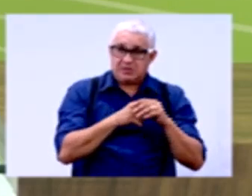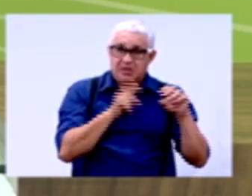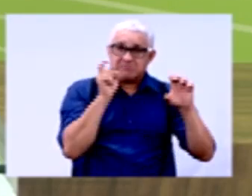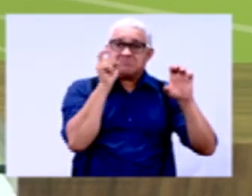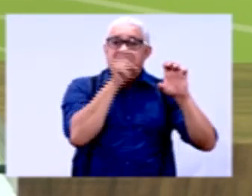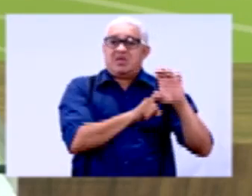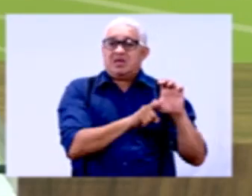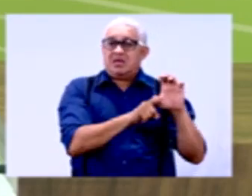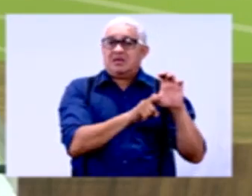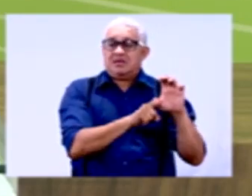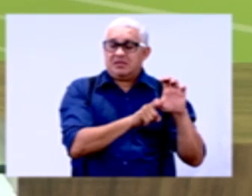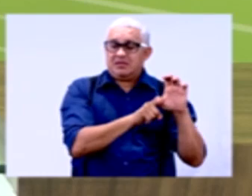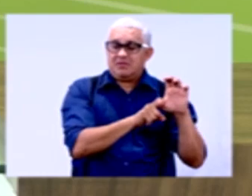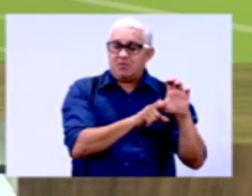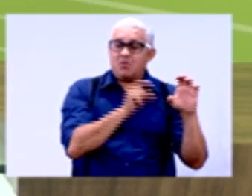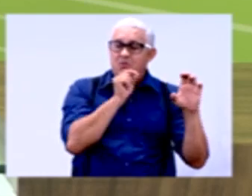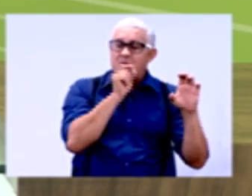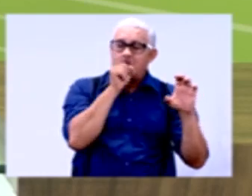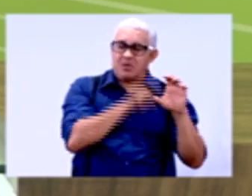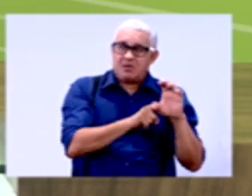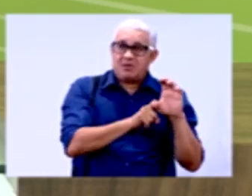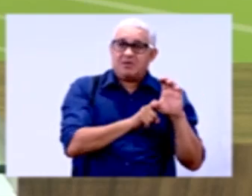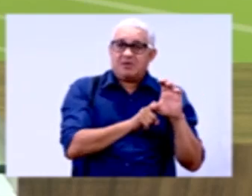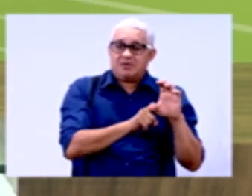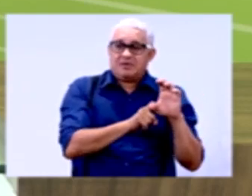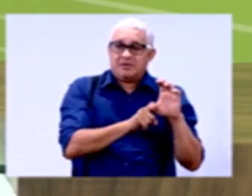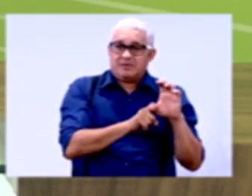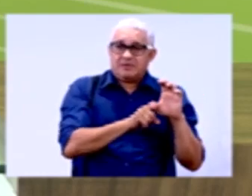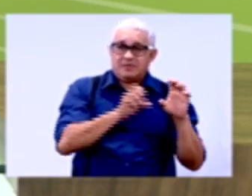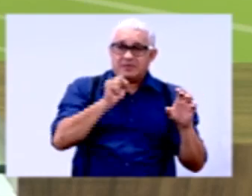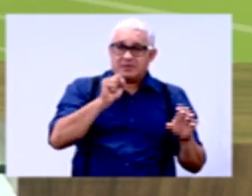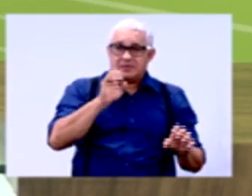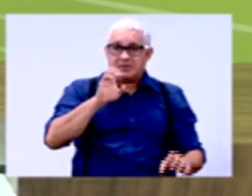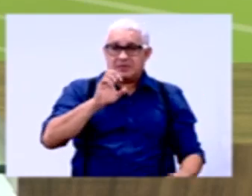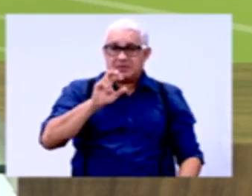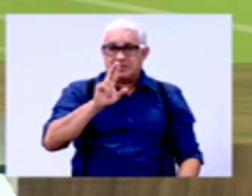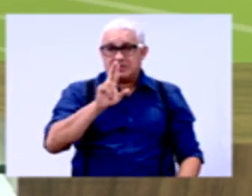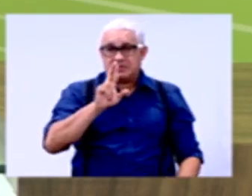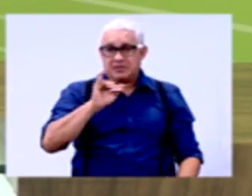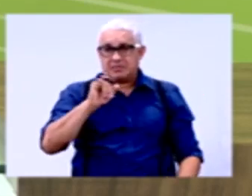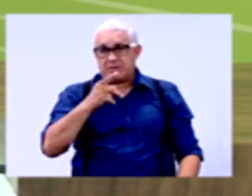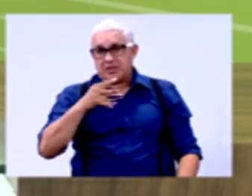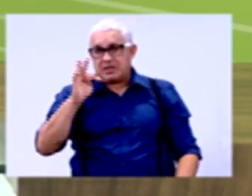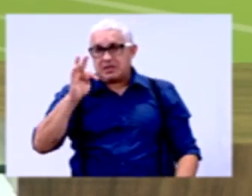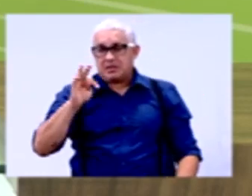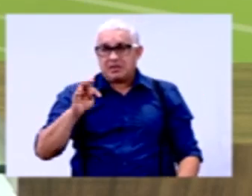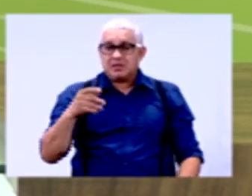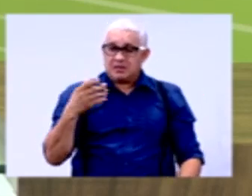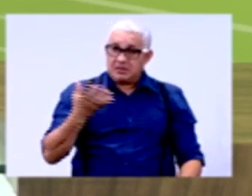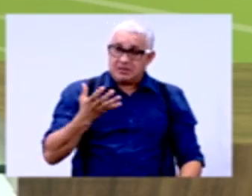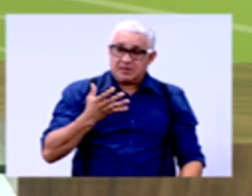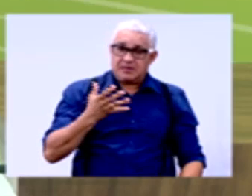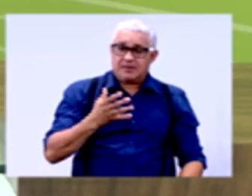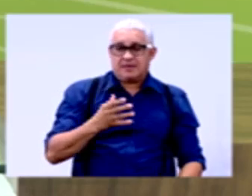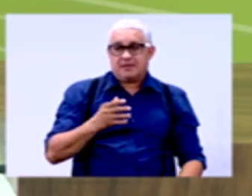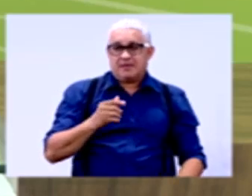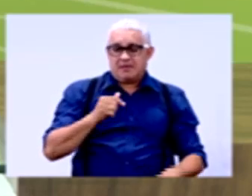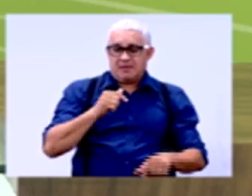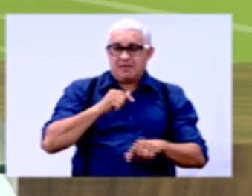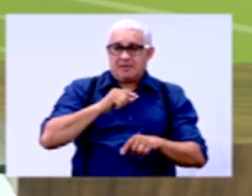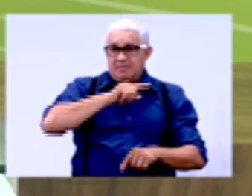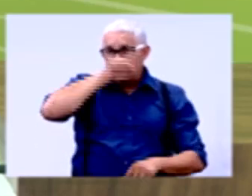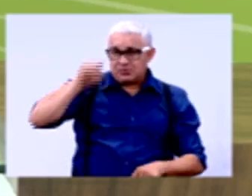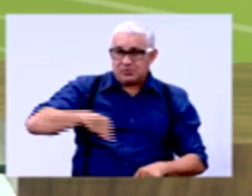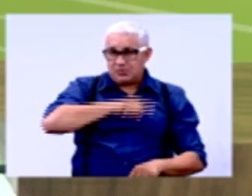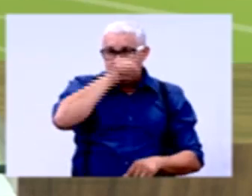dependentes totalmente dos scripts. Quando a gente queria executar alguma coisa